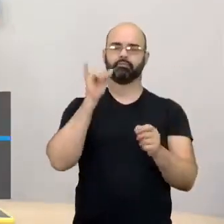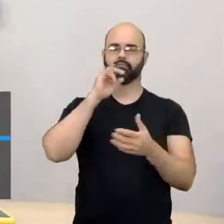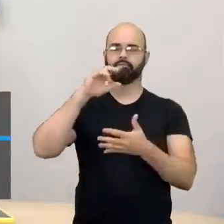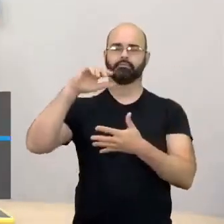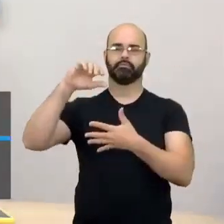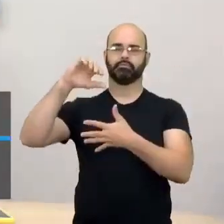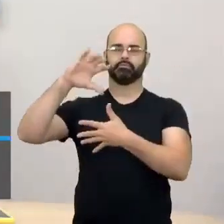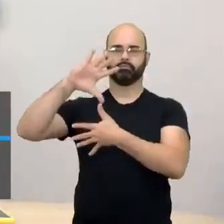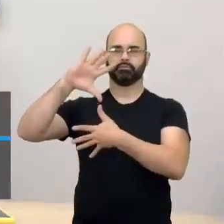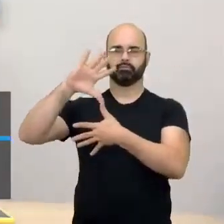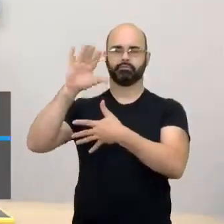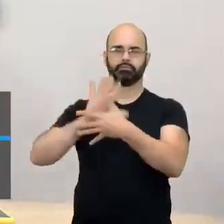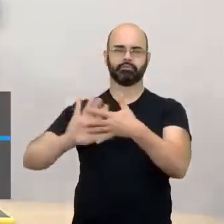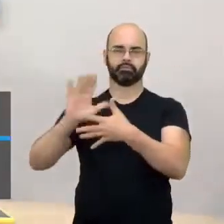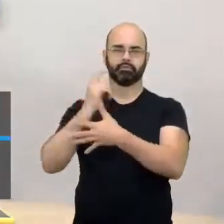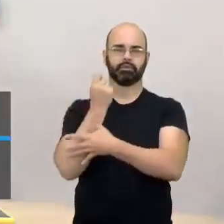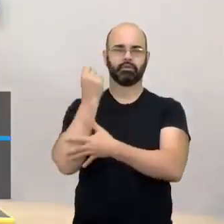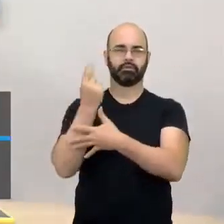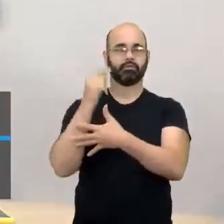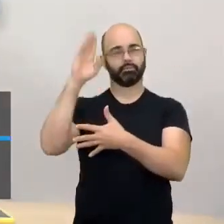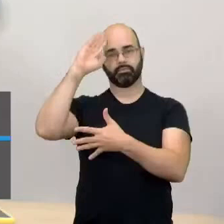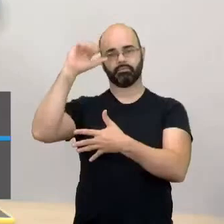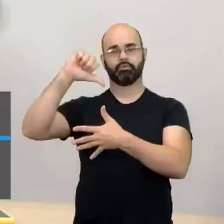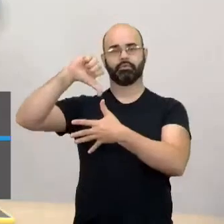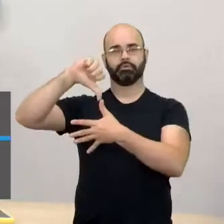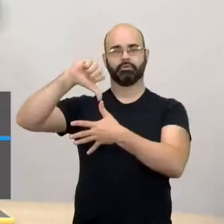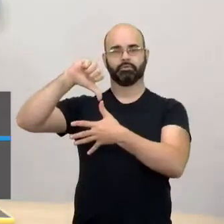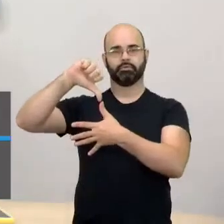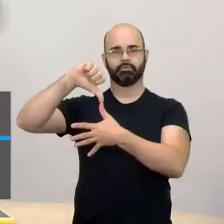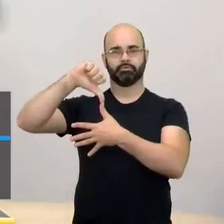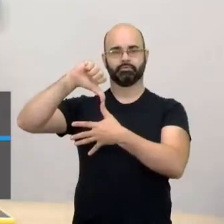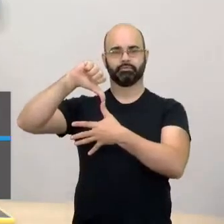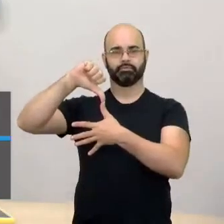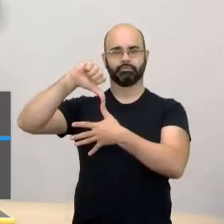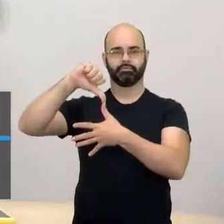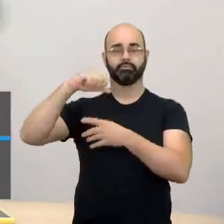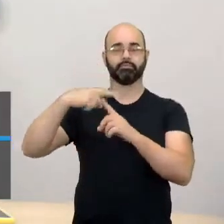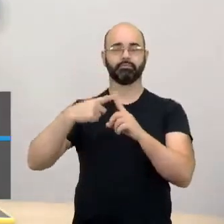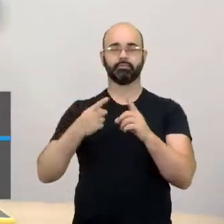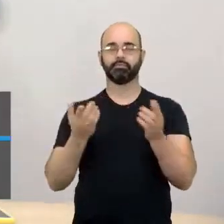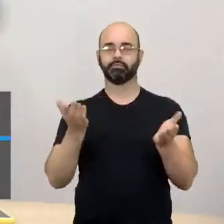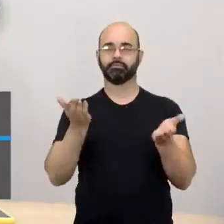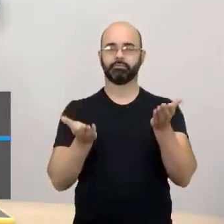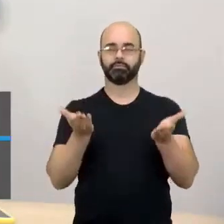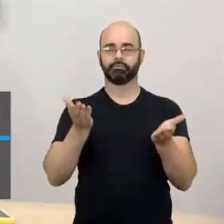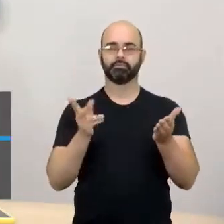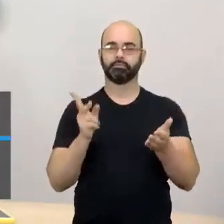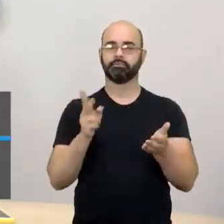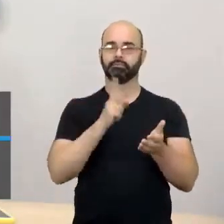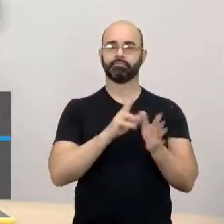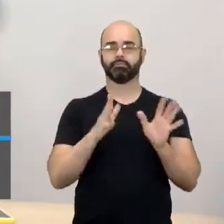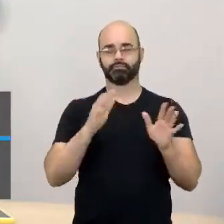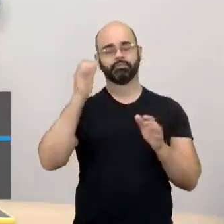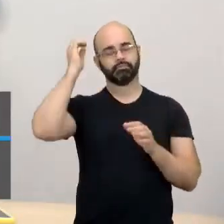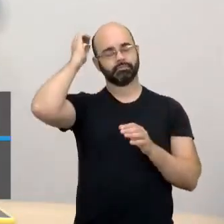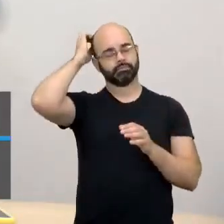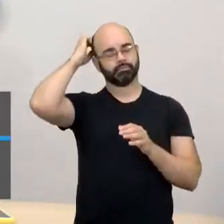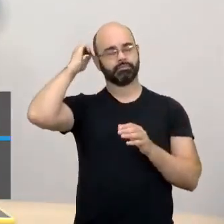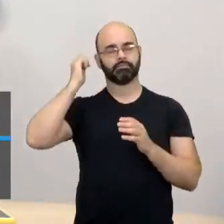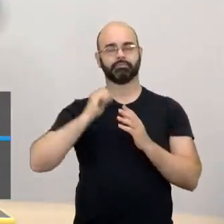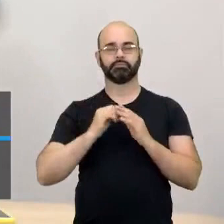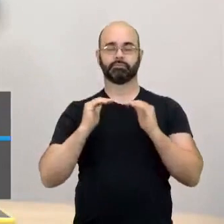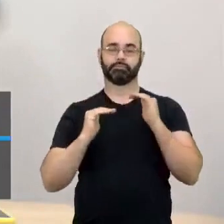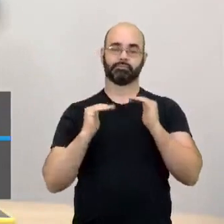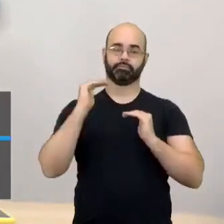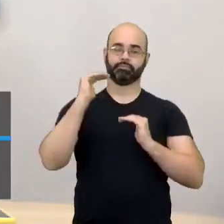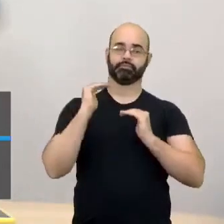do continente americano, principalmente da América do Sul, que são patamares aí parecidos, né? Então a diferença muito elevada, né, dessa